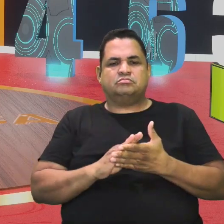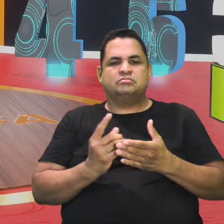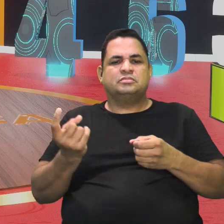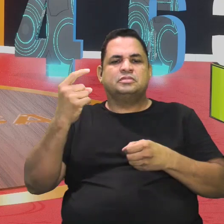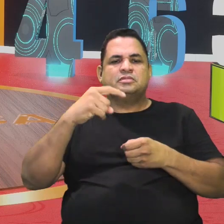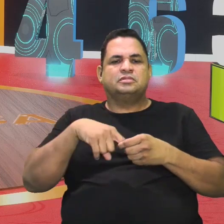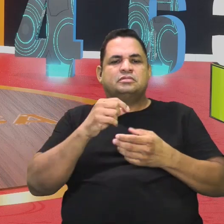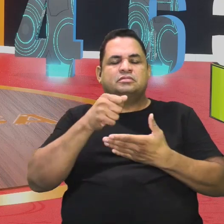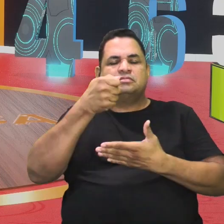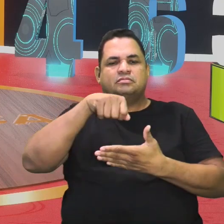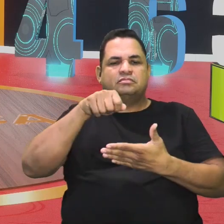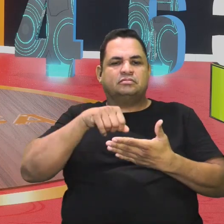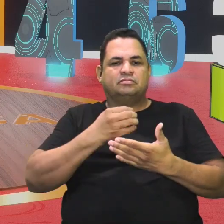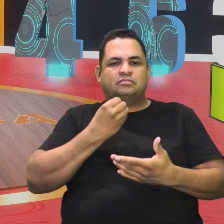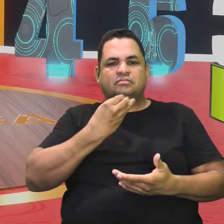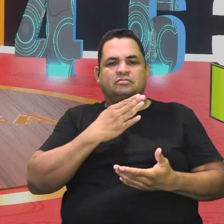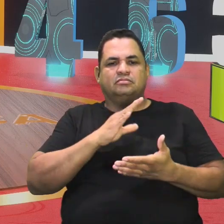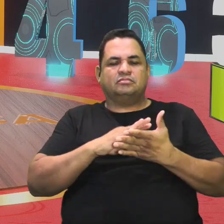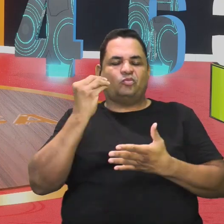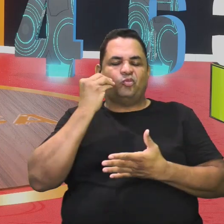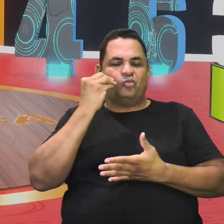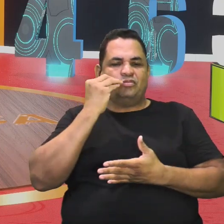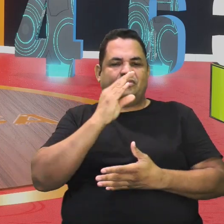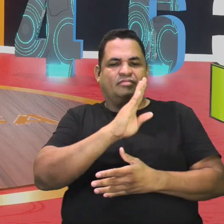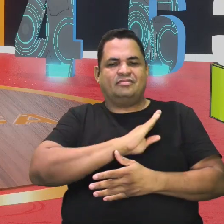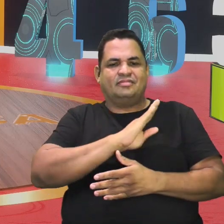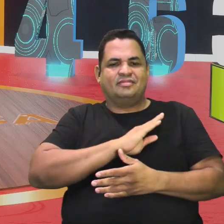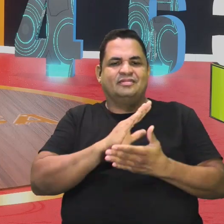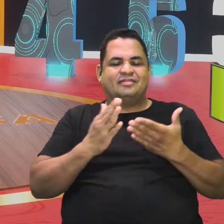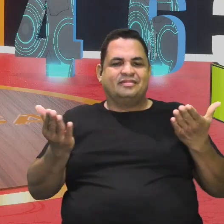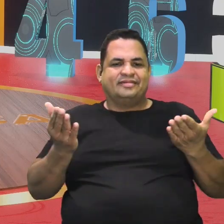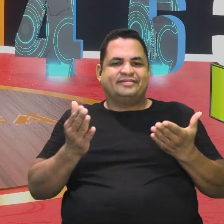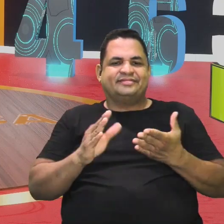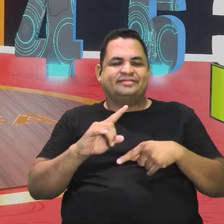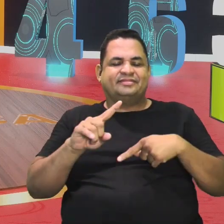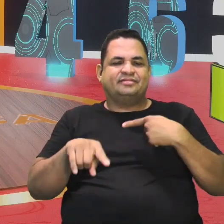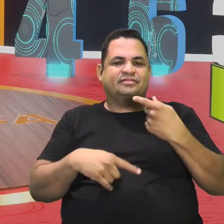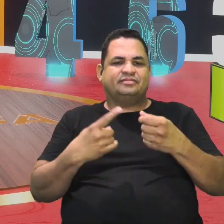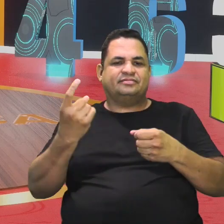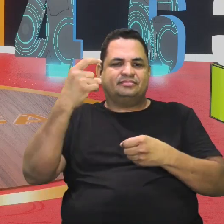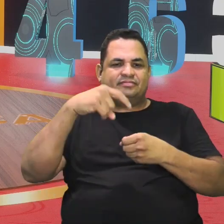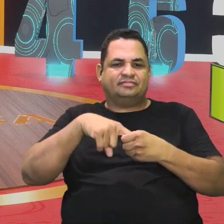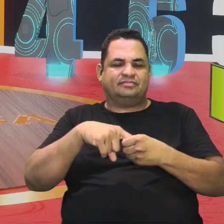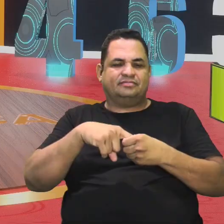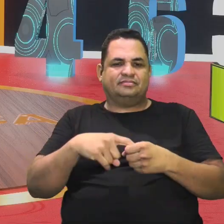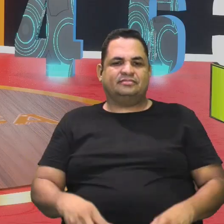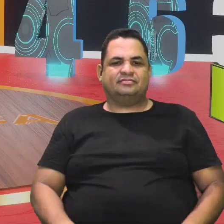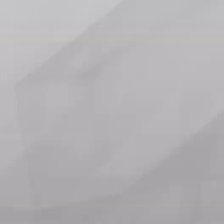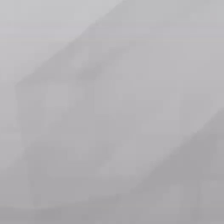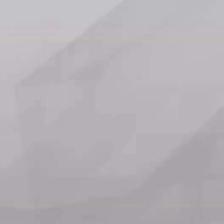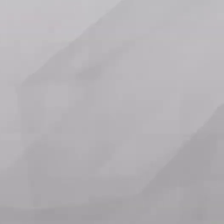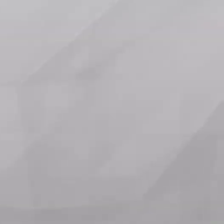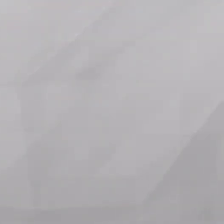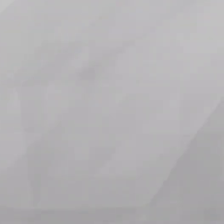só volta lá com a correção, tá bom? Beijo no coração, ficamos por aqui, já já a gente tá de volta.